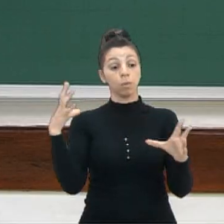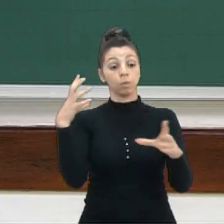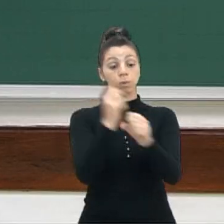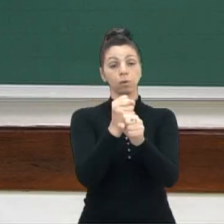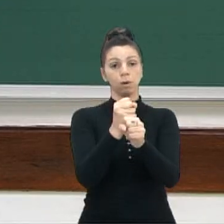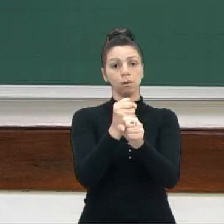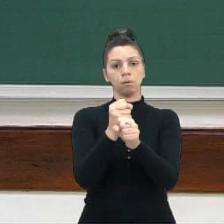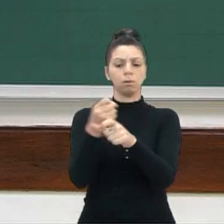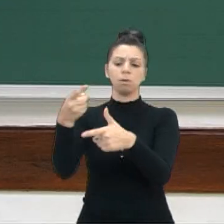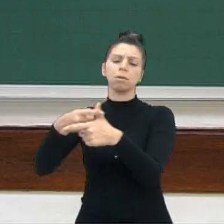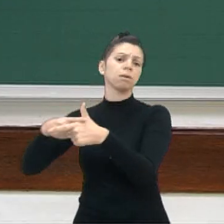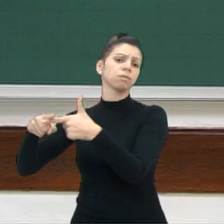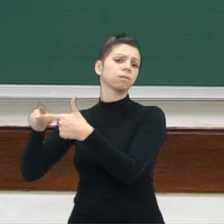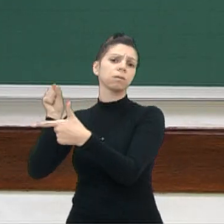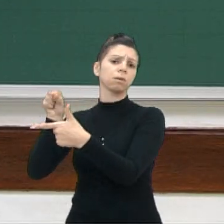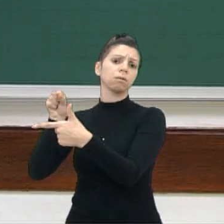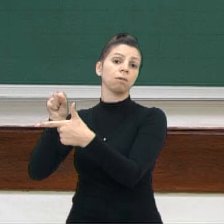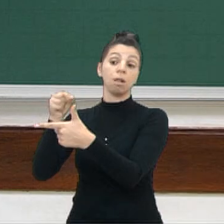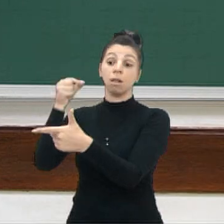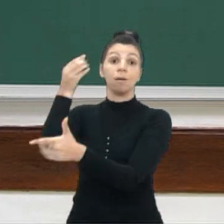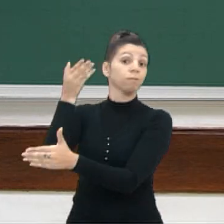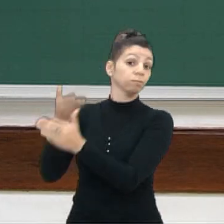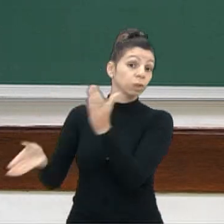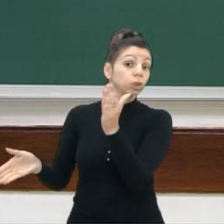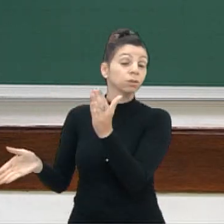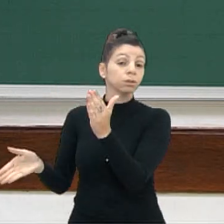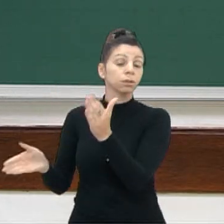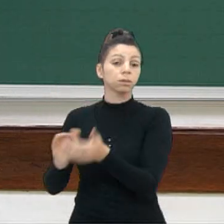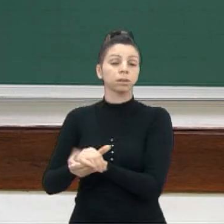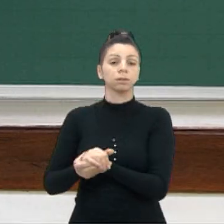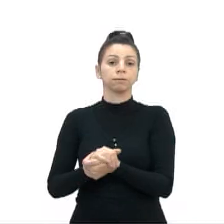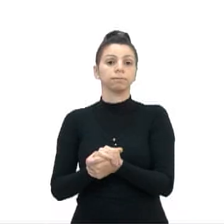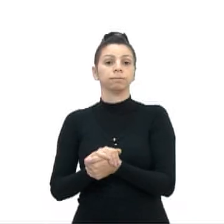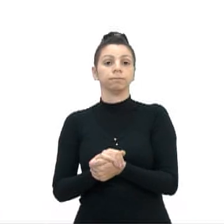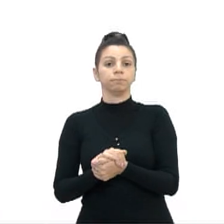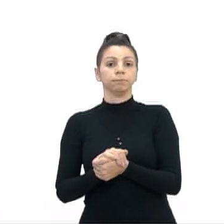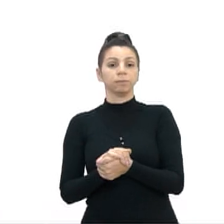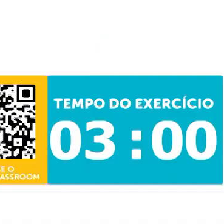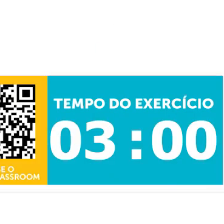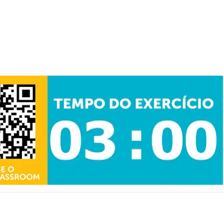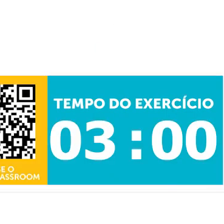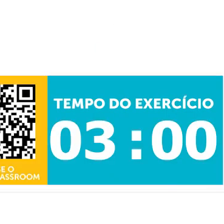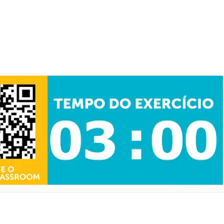vou subtrair. Eu vou dar um tempinho e nós já recordamos.